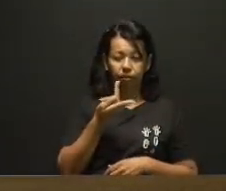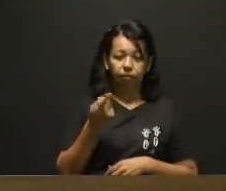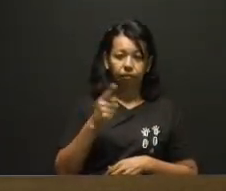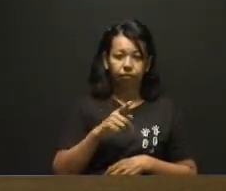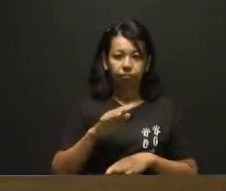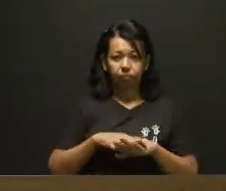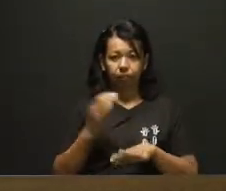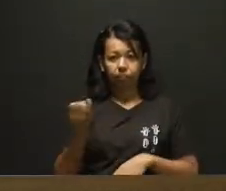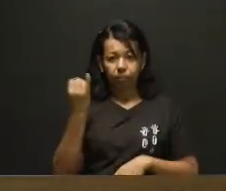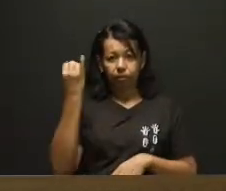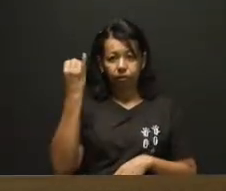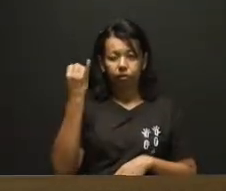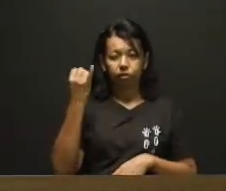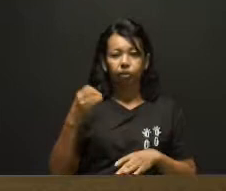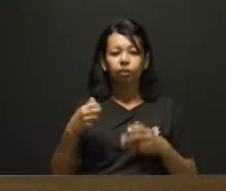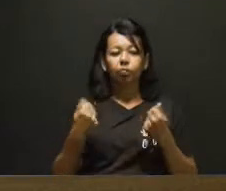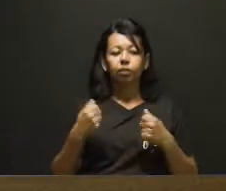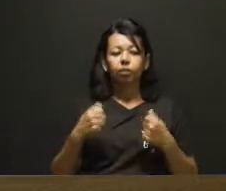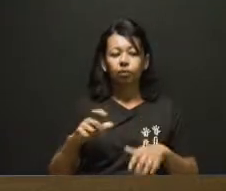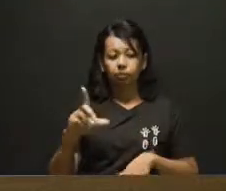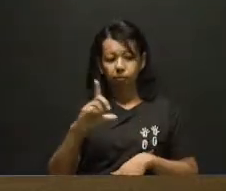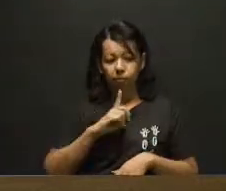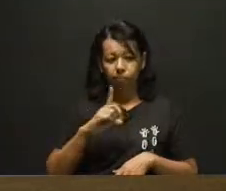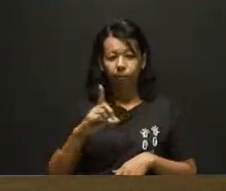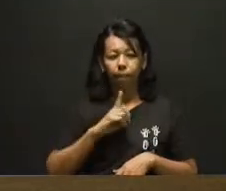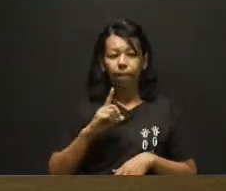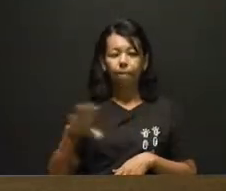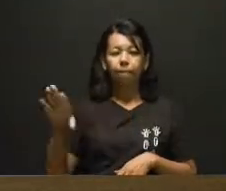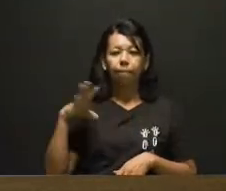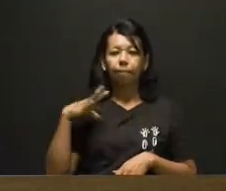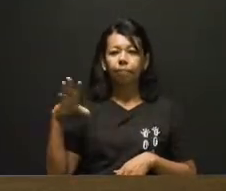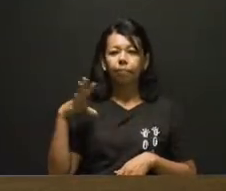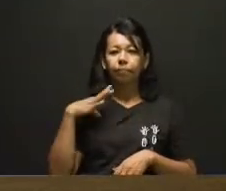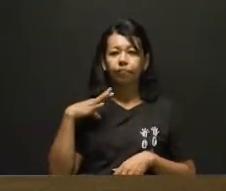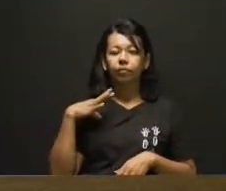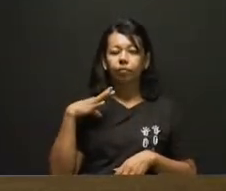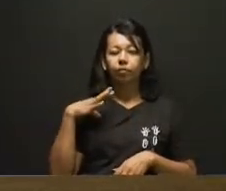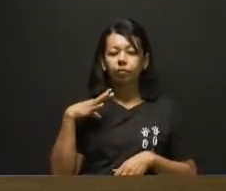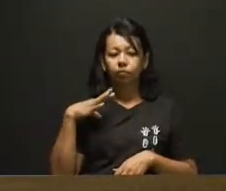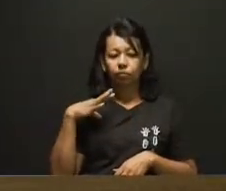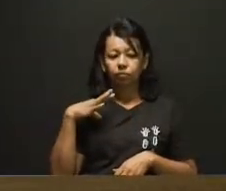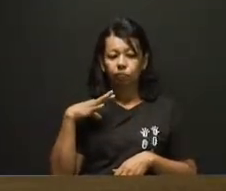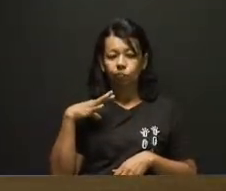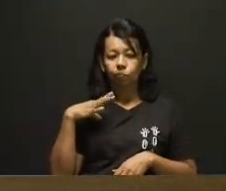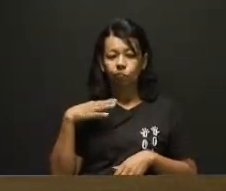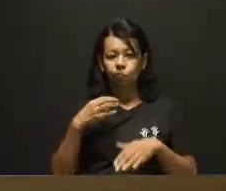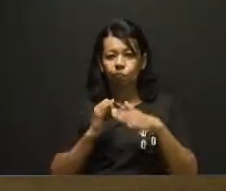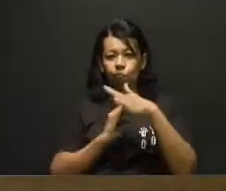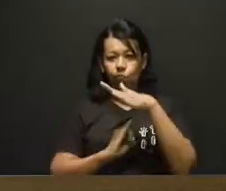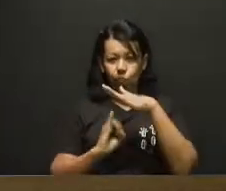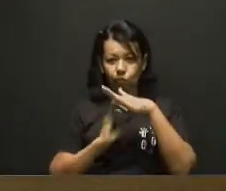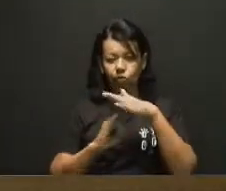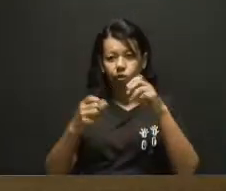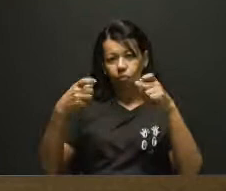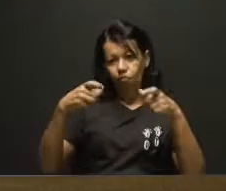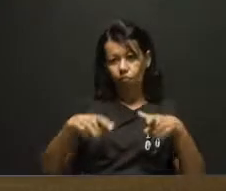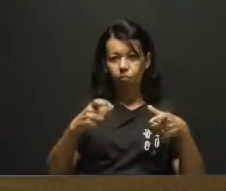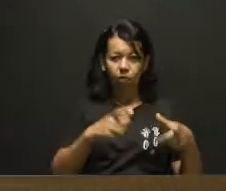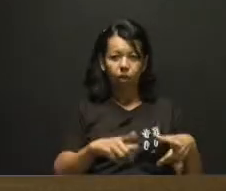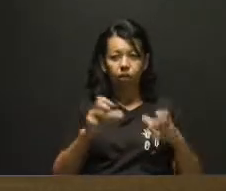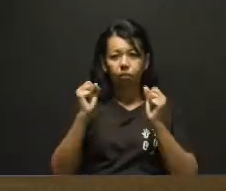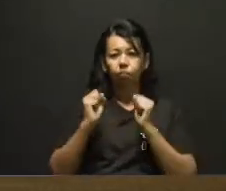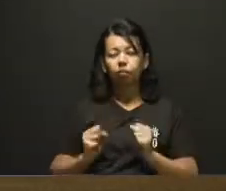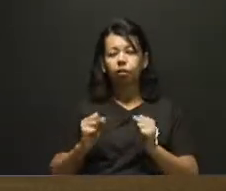interessa eu acho que deveria ter né na cidade alguma instituição algum órgão que